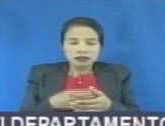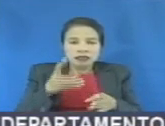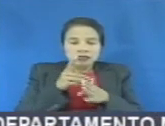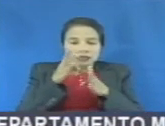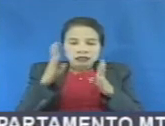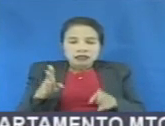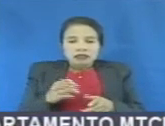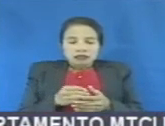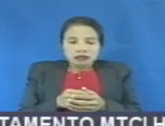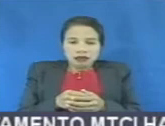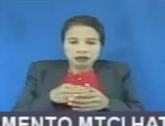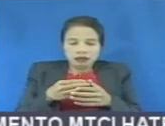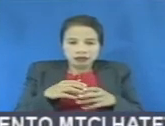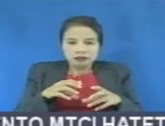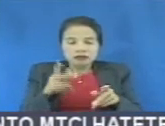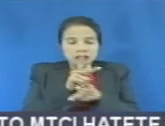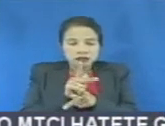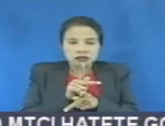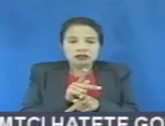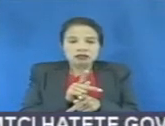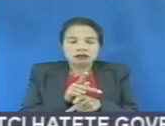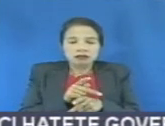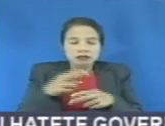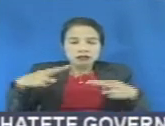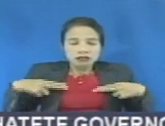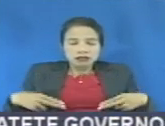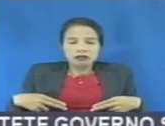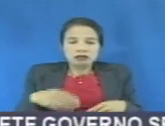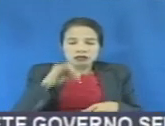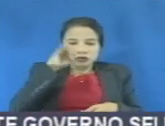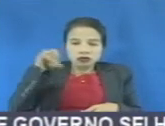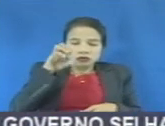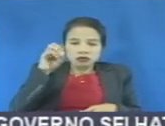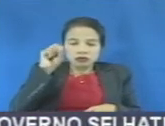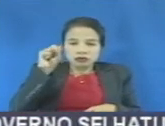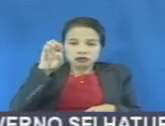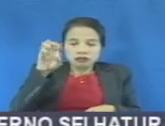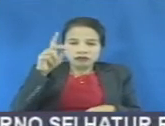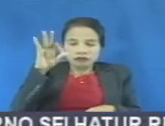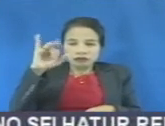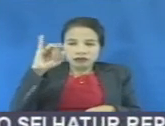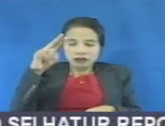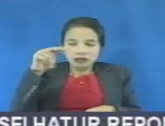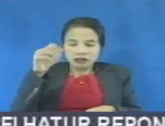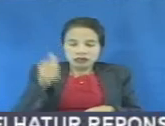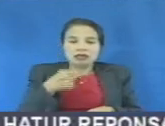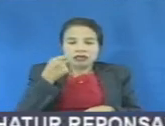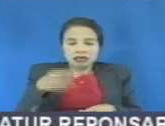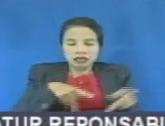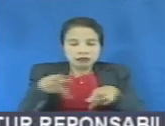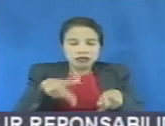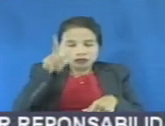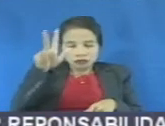Diretora Direção Nacional Controlo Doenças, Josefina Clarina João informa, cidadão na entolo Hirakne, na Indruha